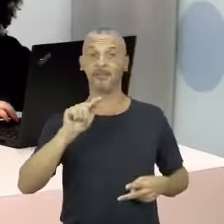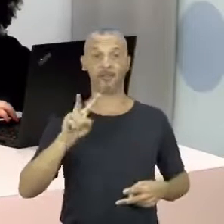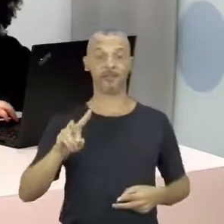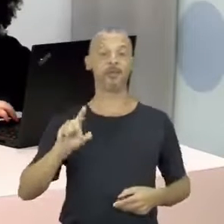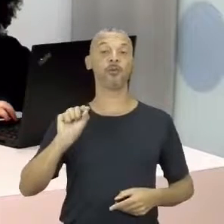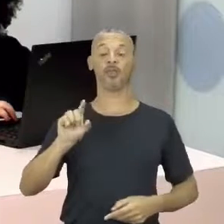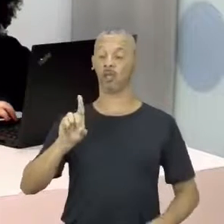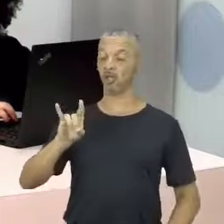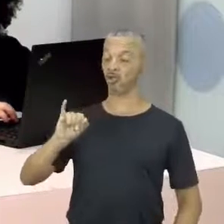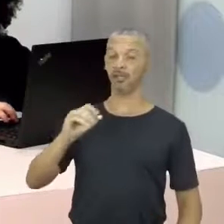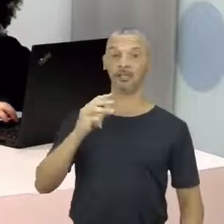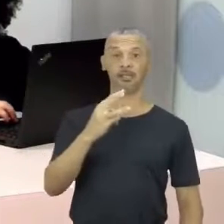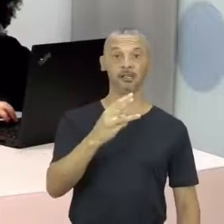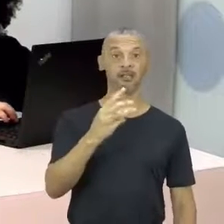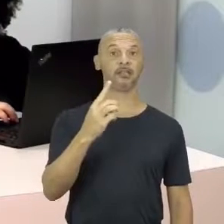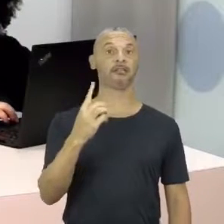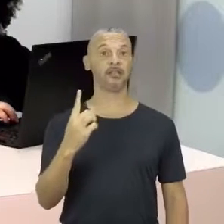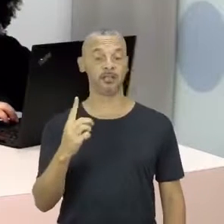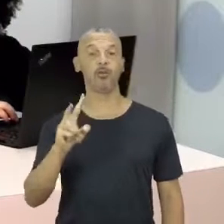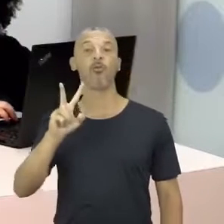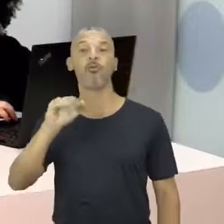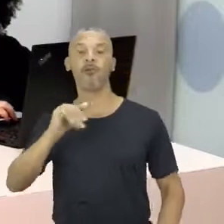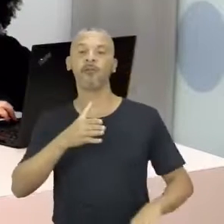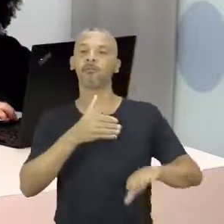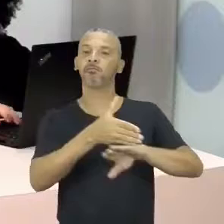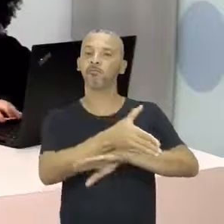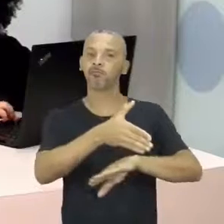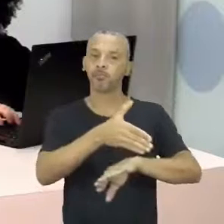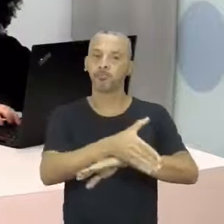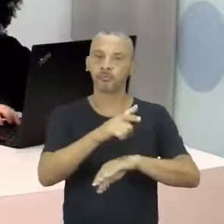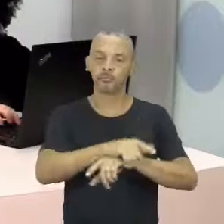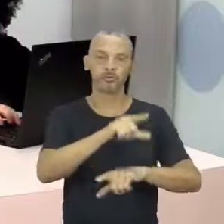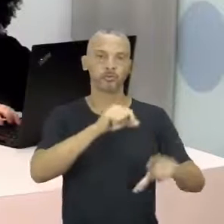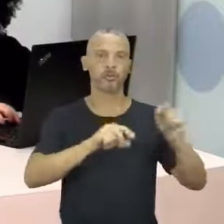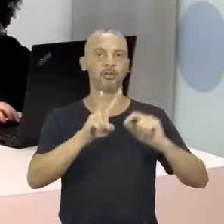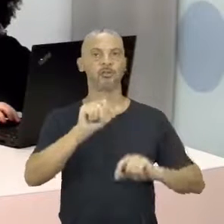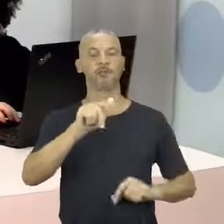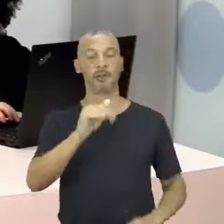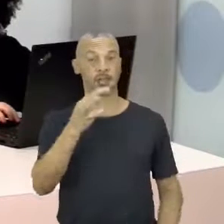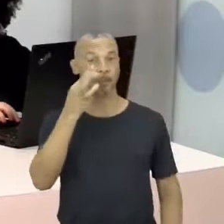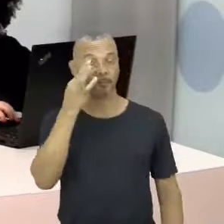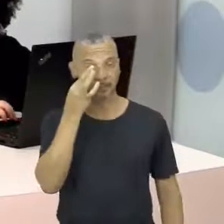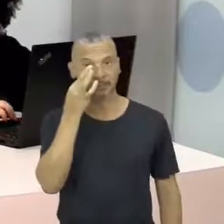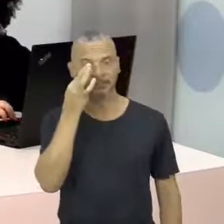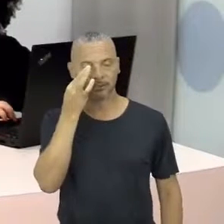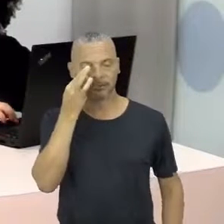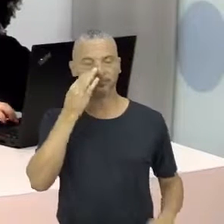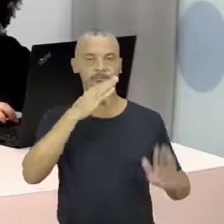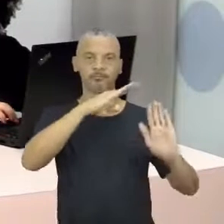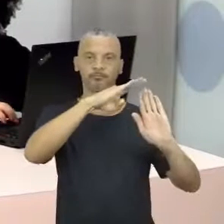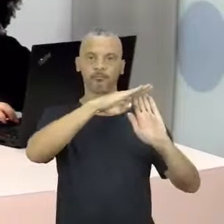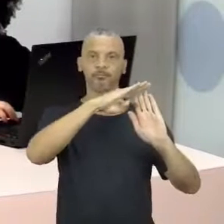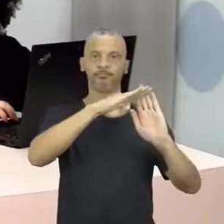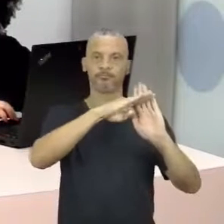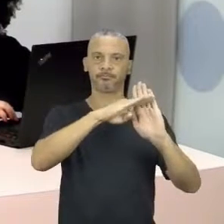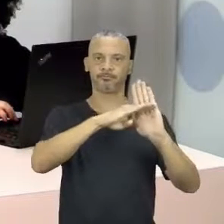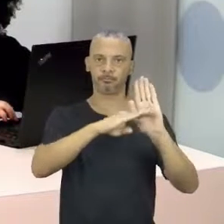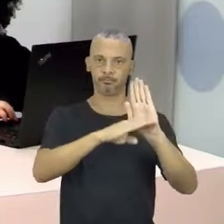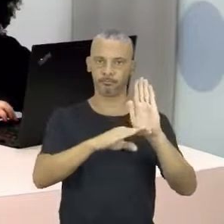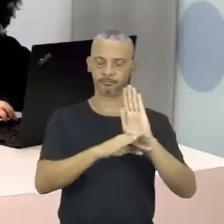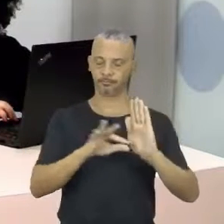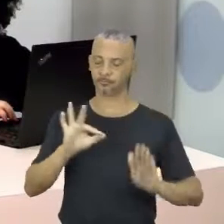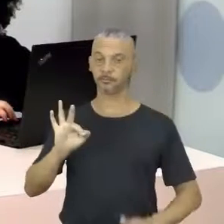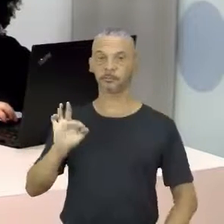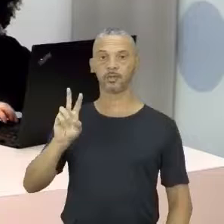31 será a atribuição presencial. Então, a classificação da VUNESP, lá na diretoria